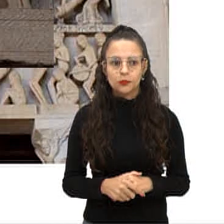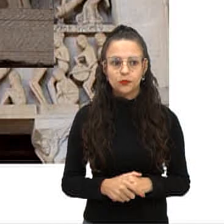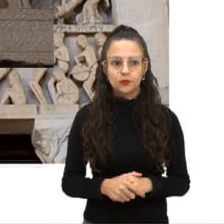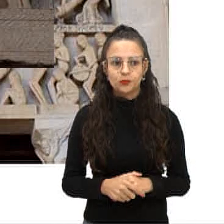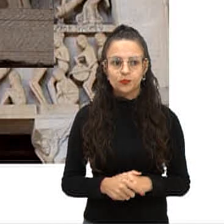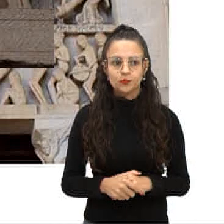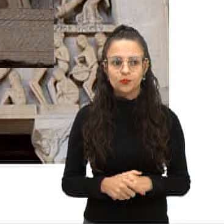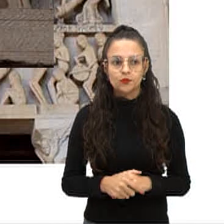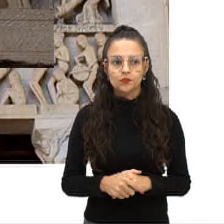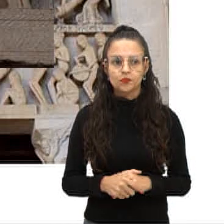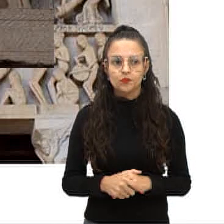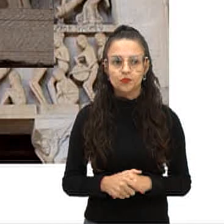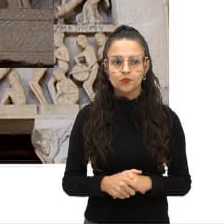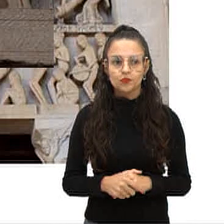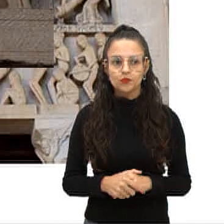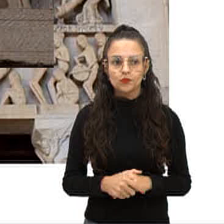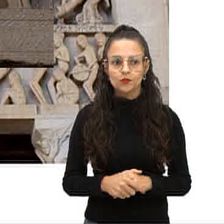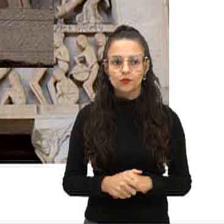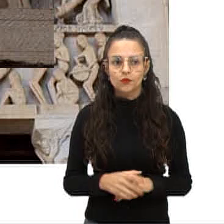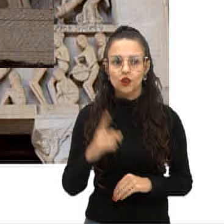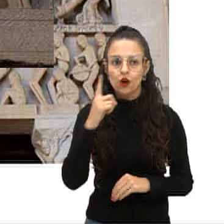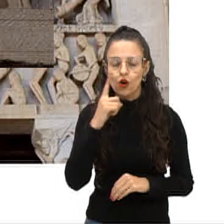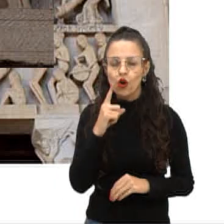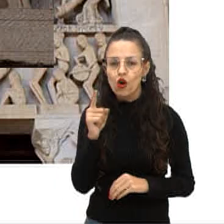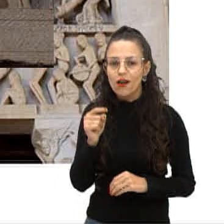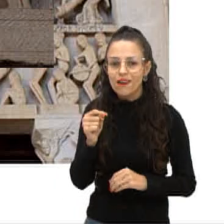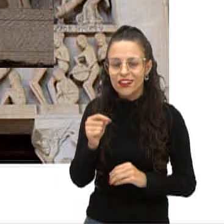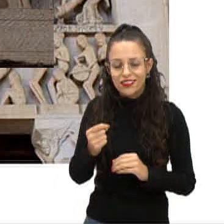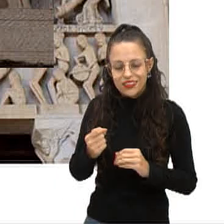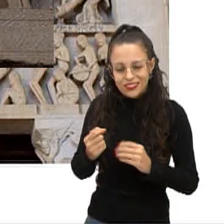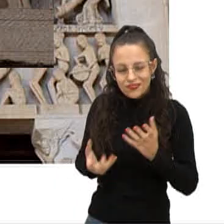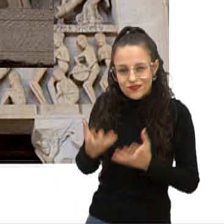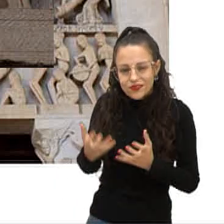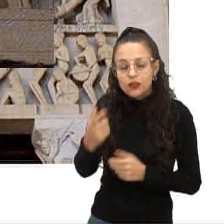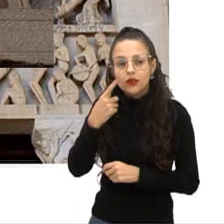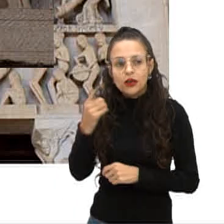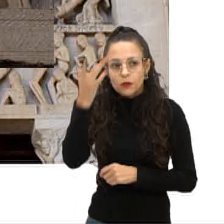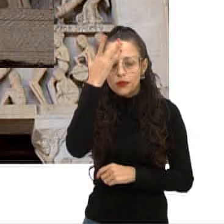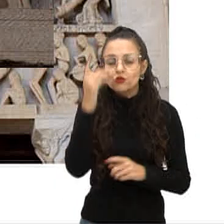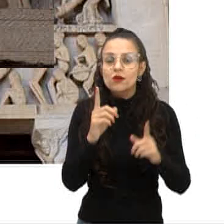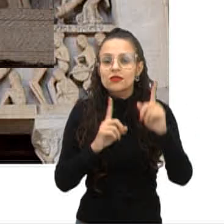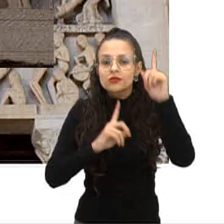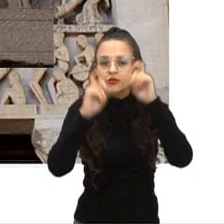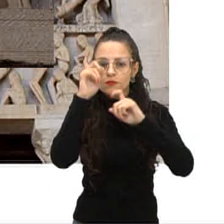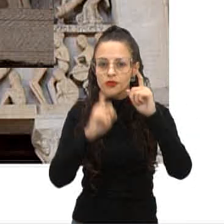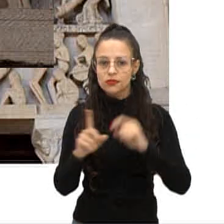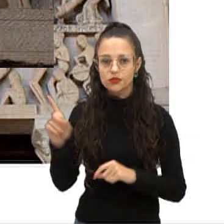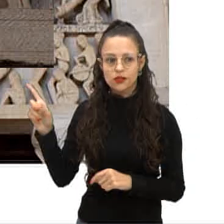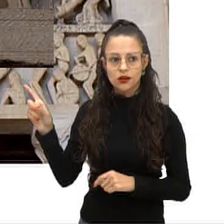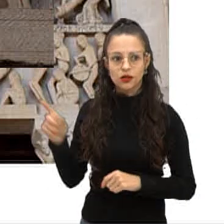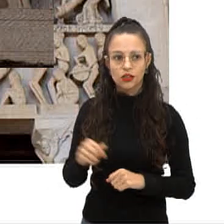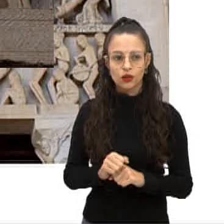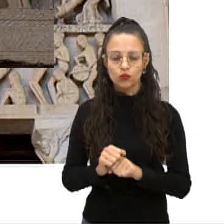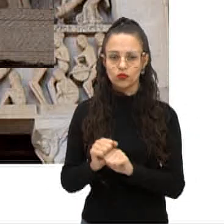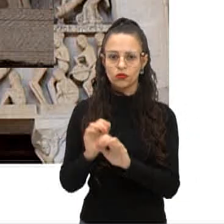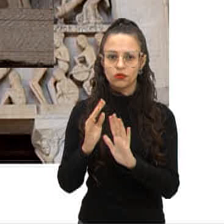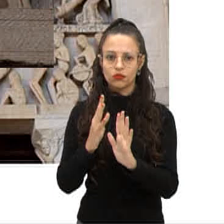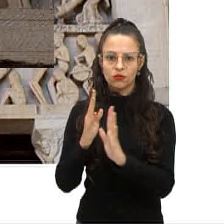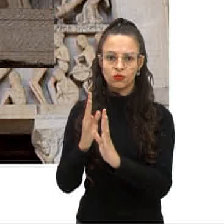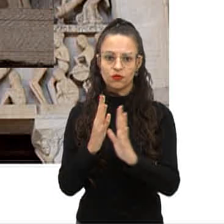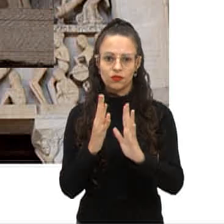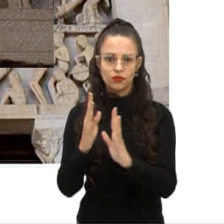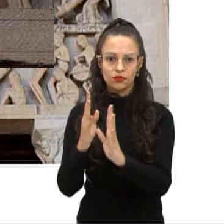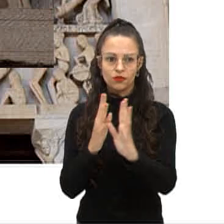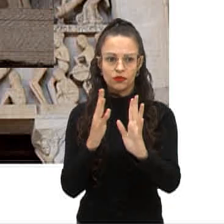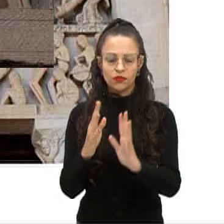né? E olha o desespero na parte do purgatório, a expressão das pessoas, né? Os anjos enfileirando as pessoas no